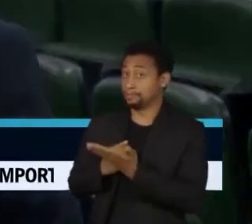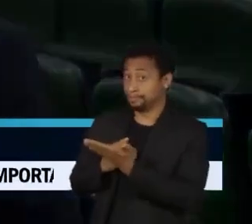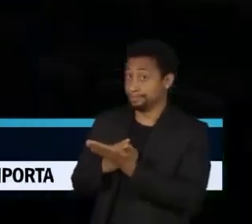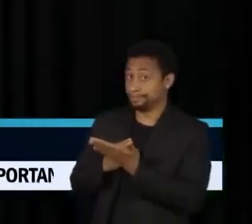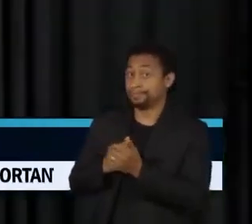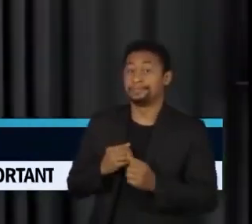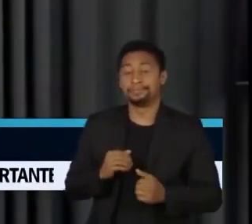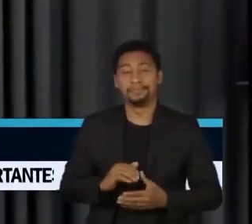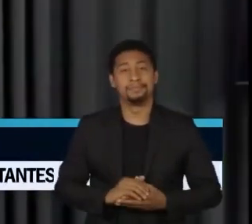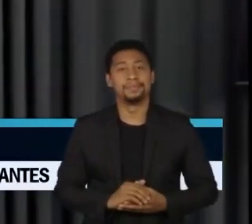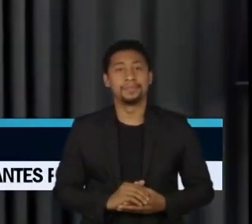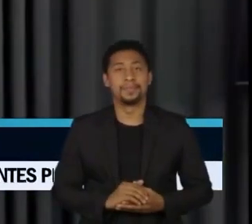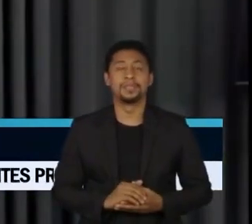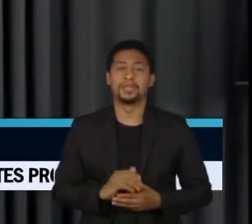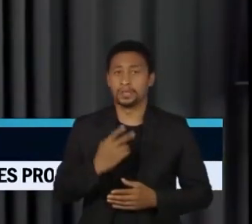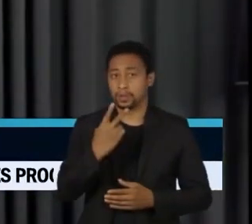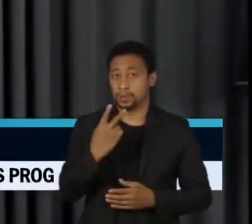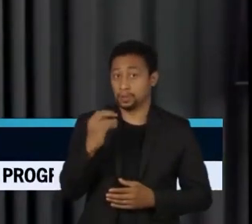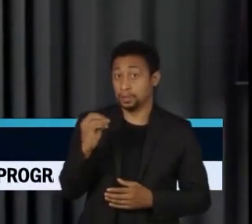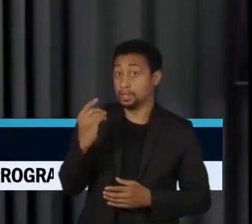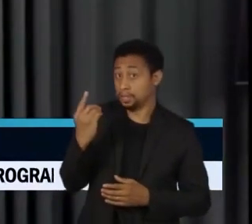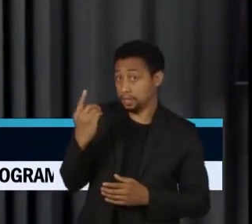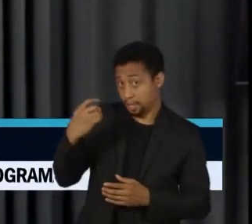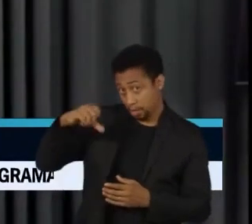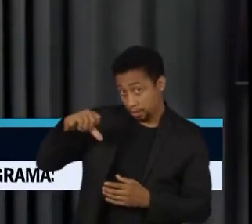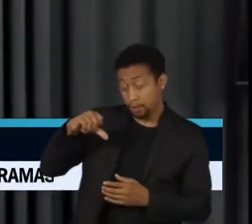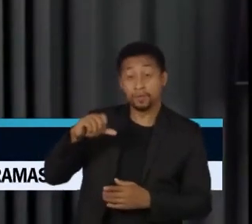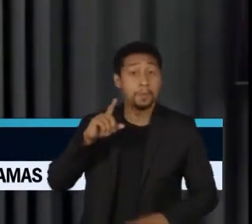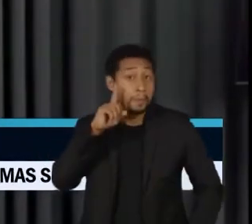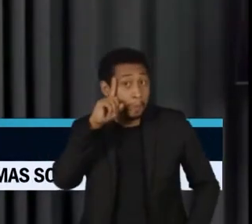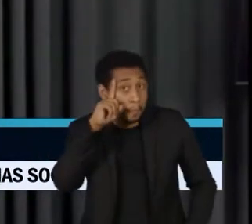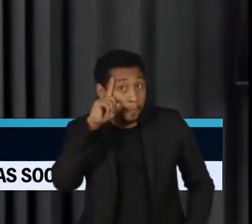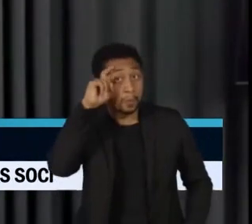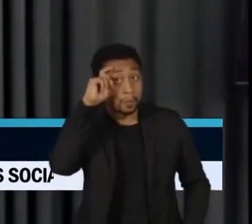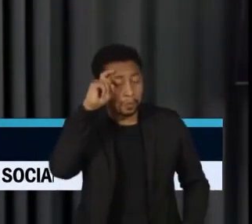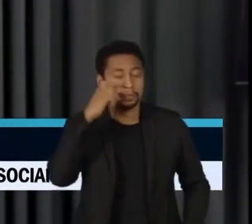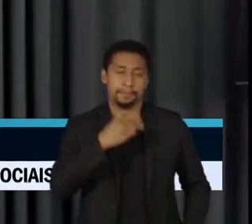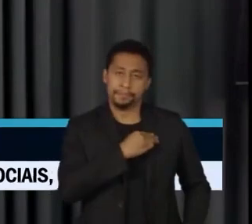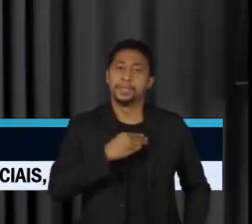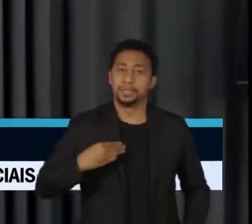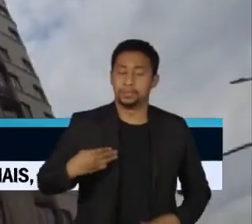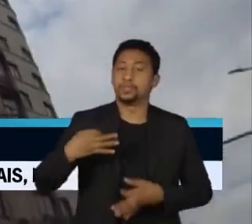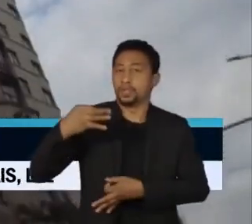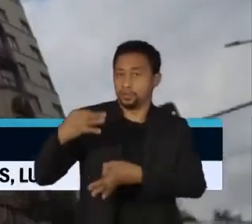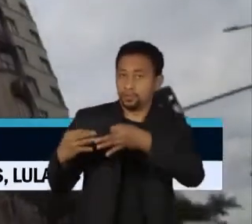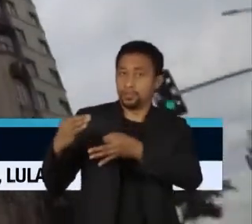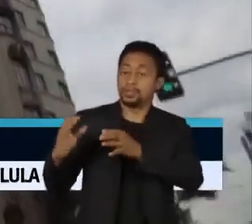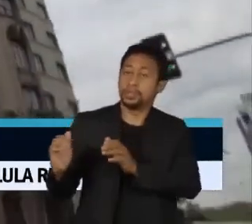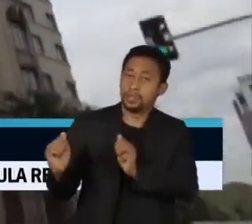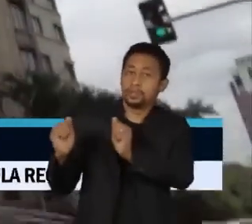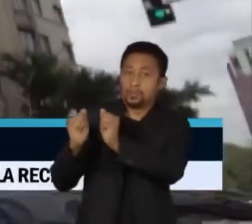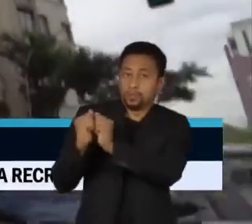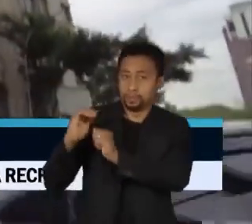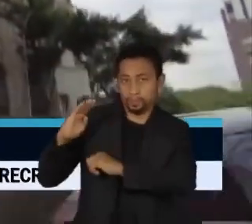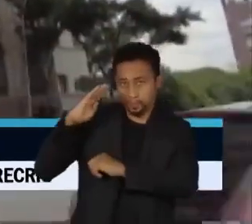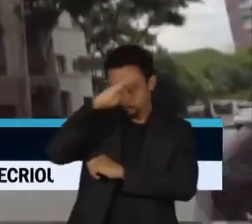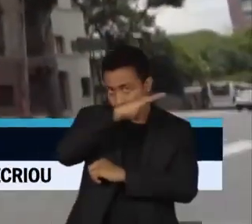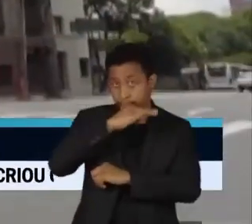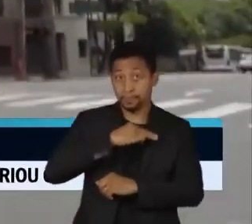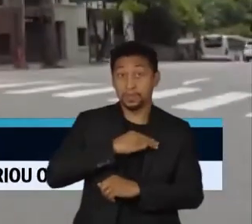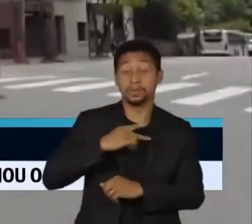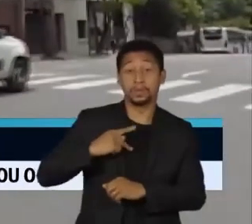Gaquia. Em 2019, quando Moro era ministro da Justiça de Bolsonaro, o Ministério Público